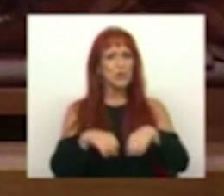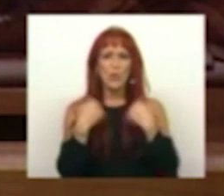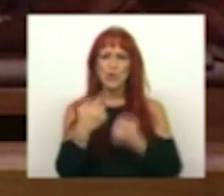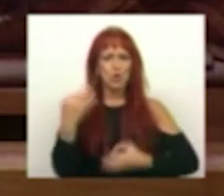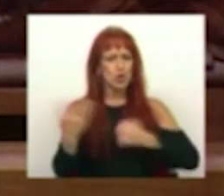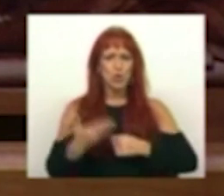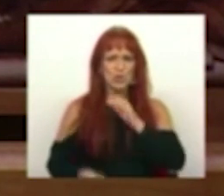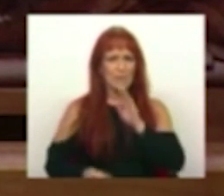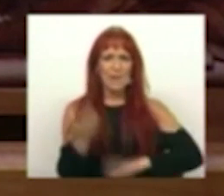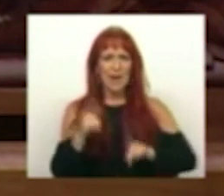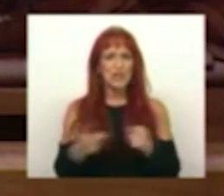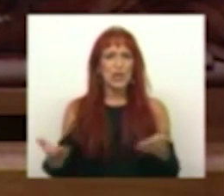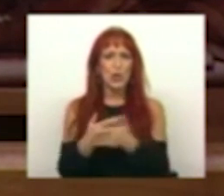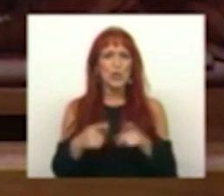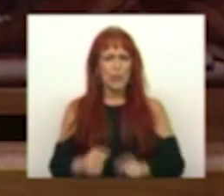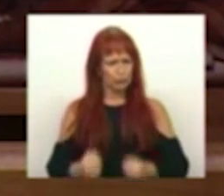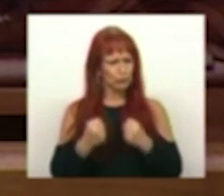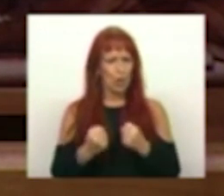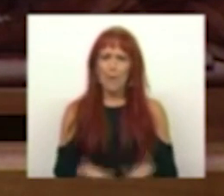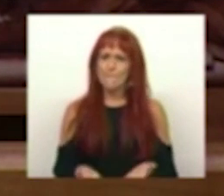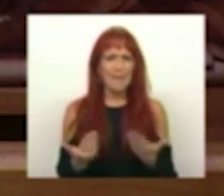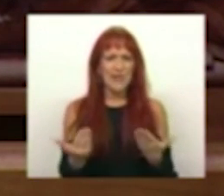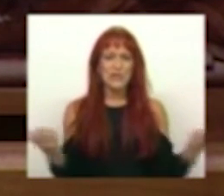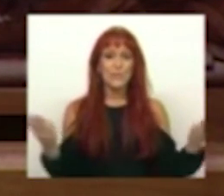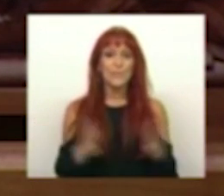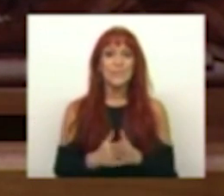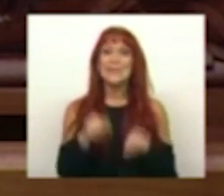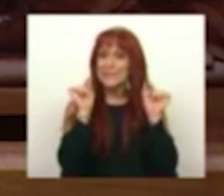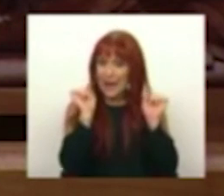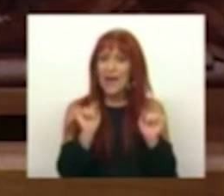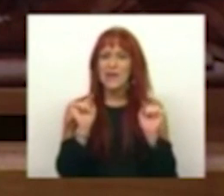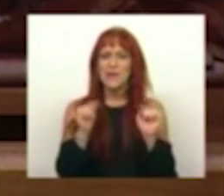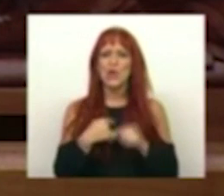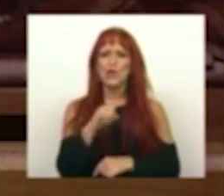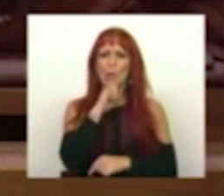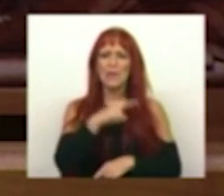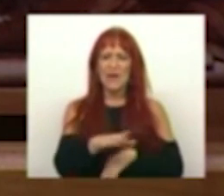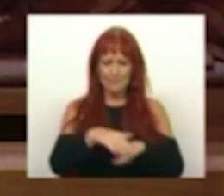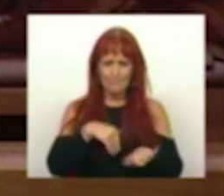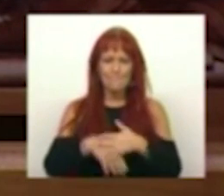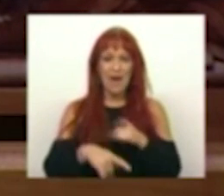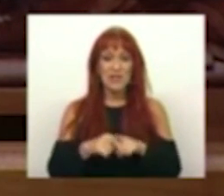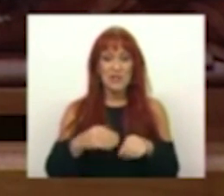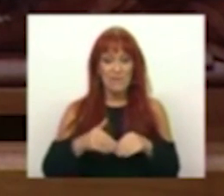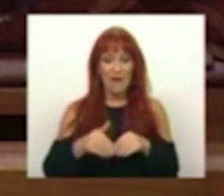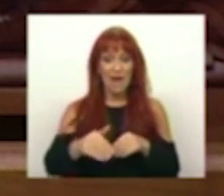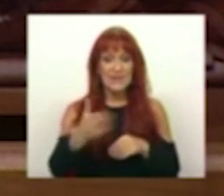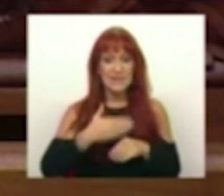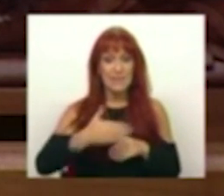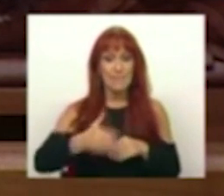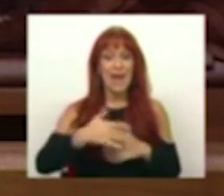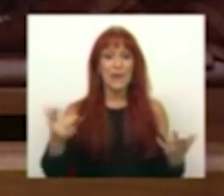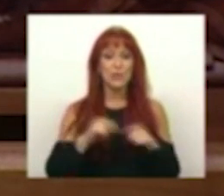sociedade mais justa e uma economia mais sólida. É isso que teremos oportunidade de fazer nas próximas